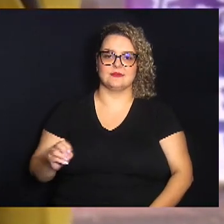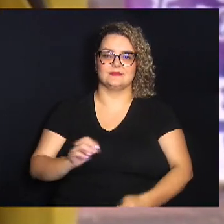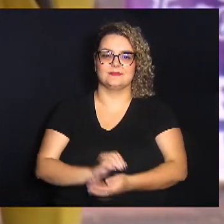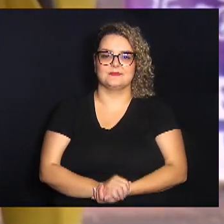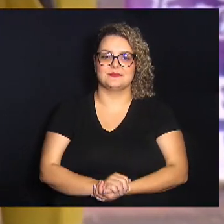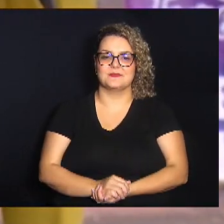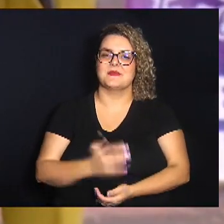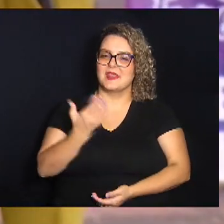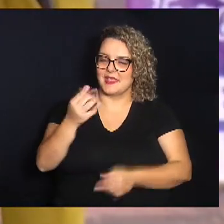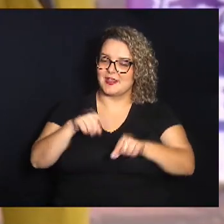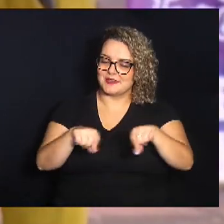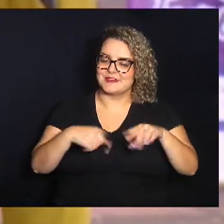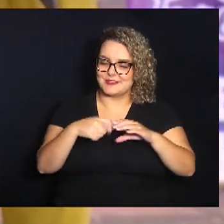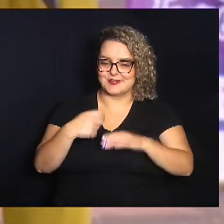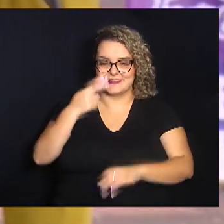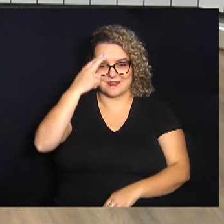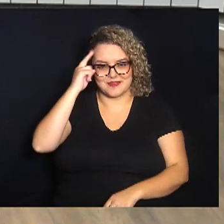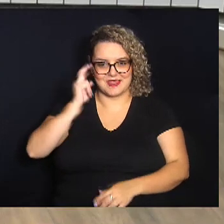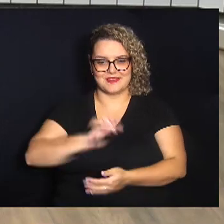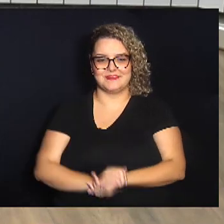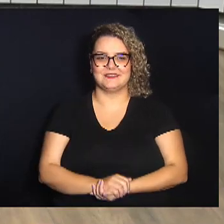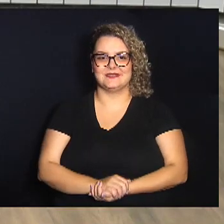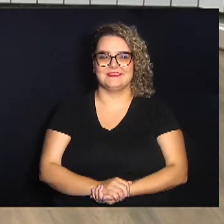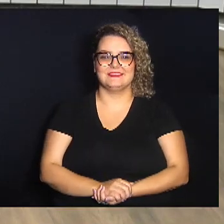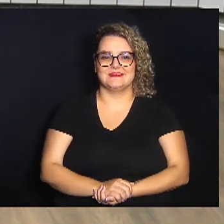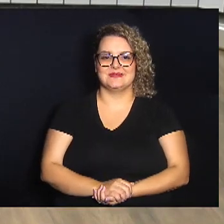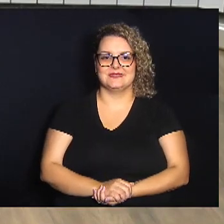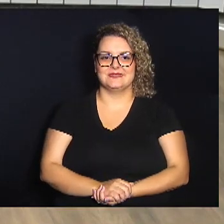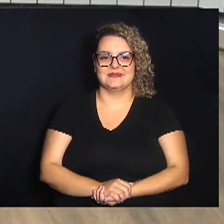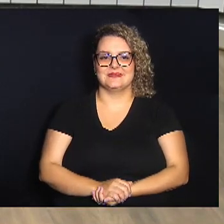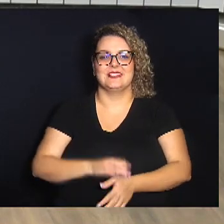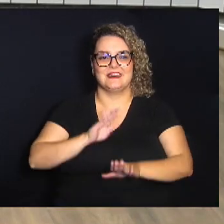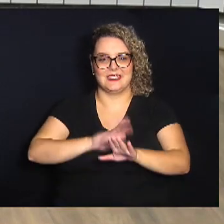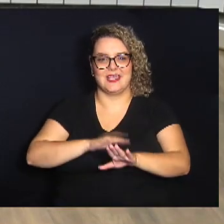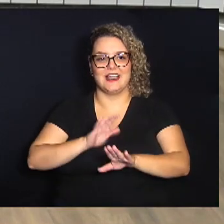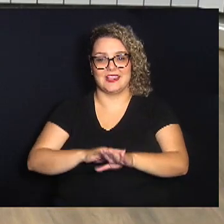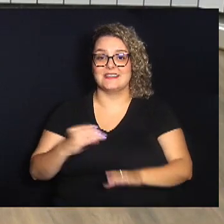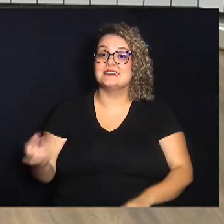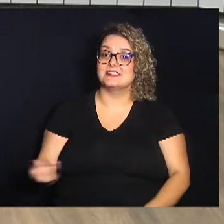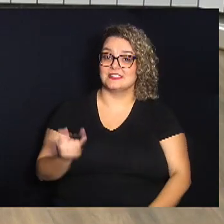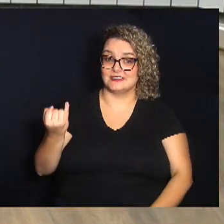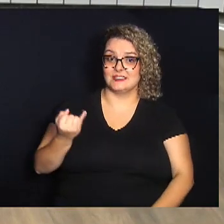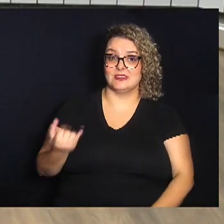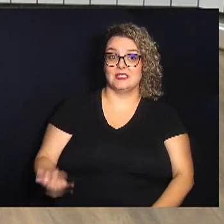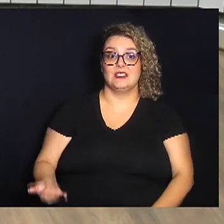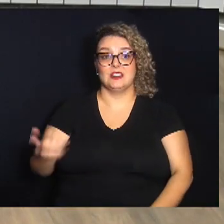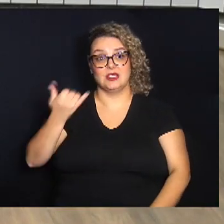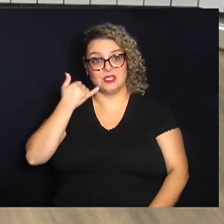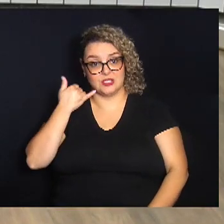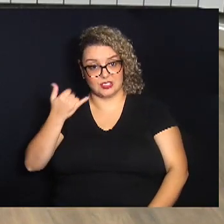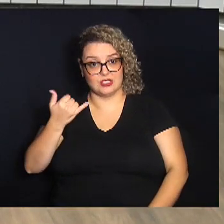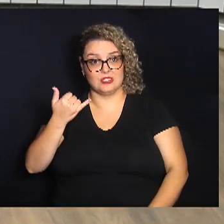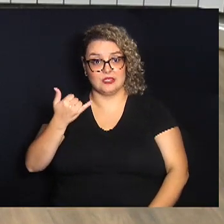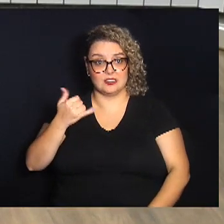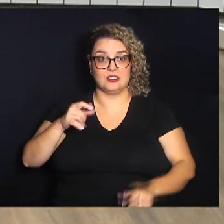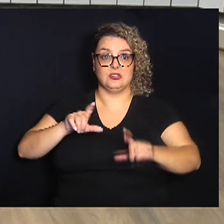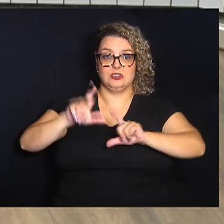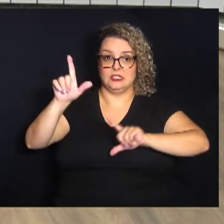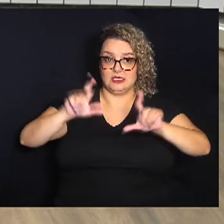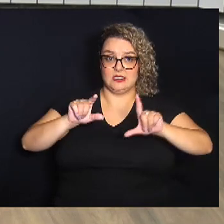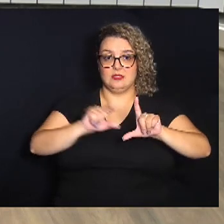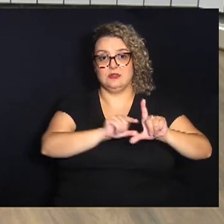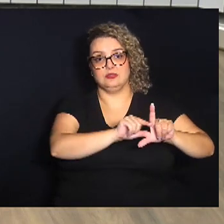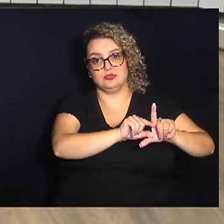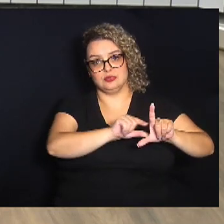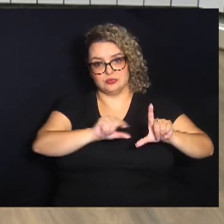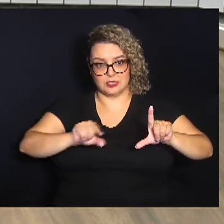É com você, Gabriel. Ação importante, e esse telefone até pouco tempo estava aqui na sua